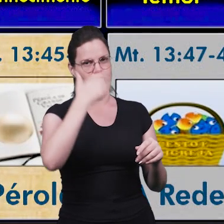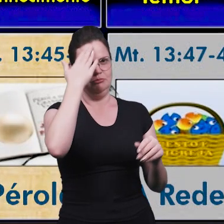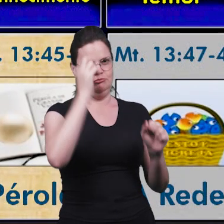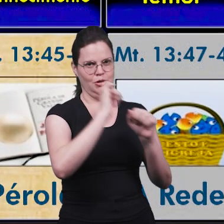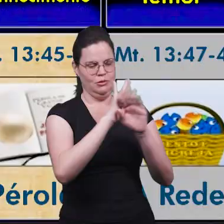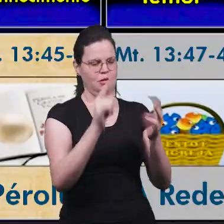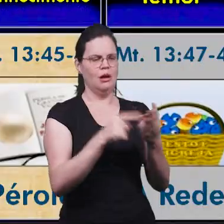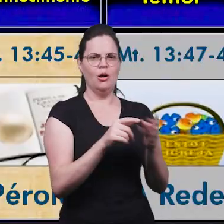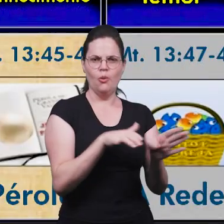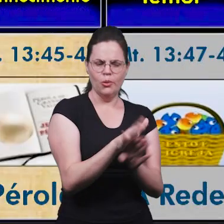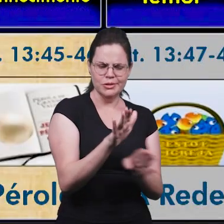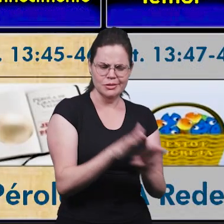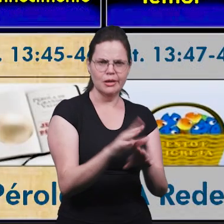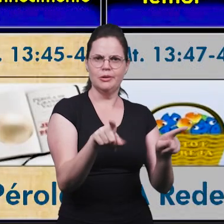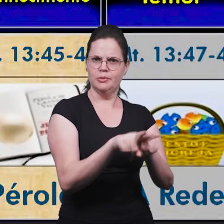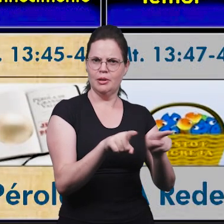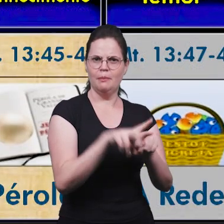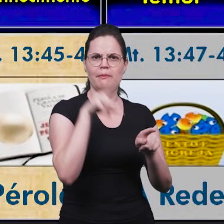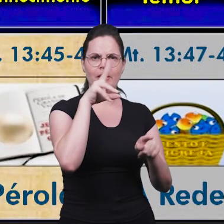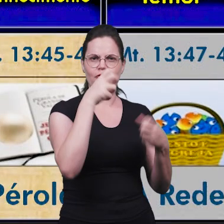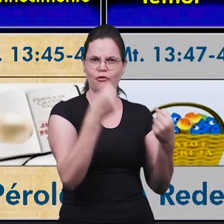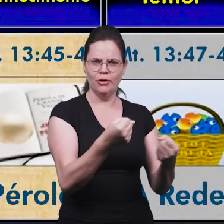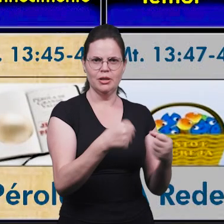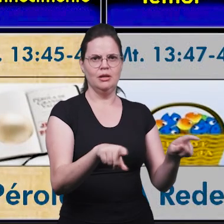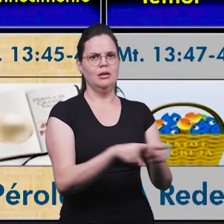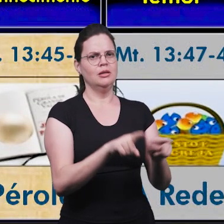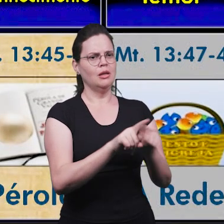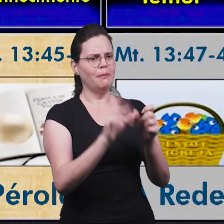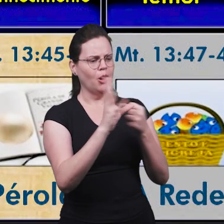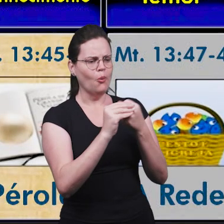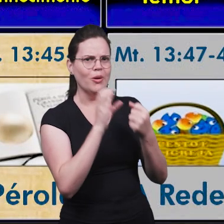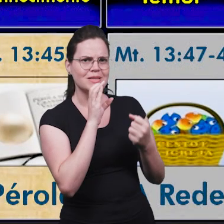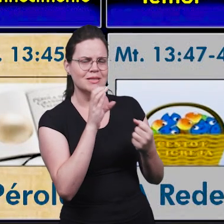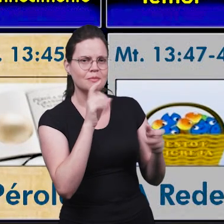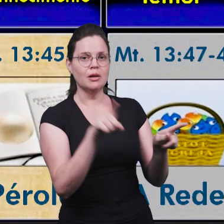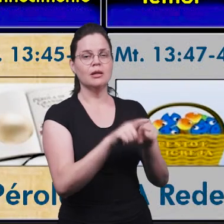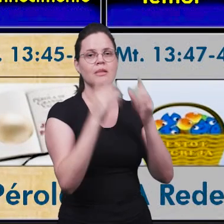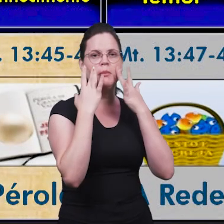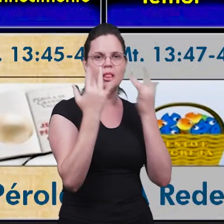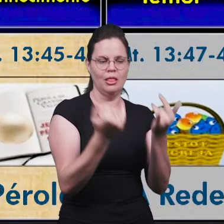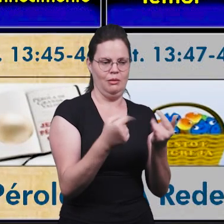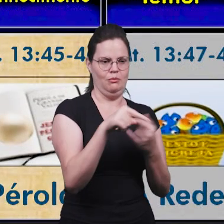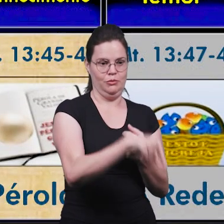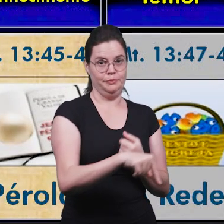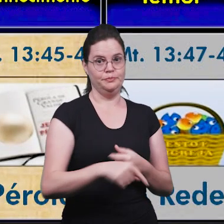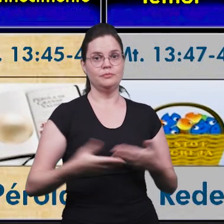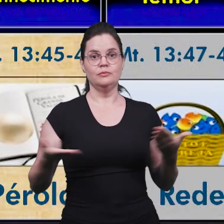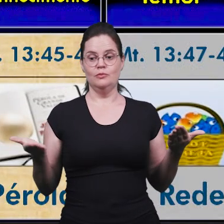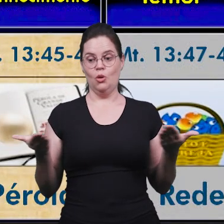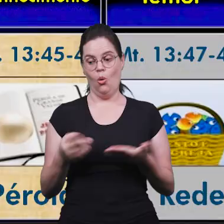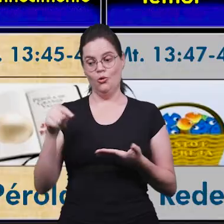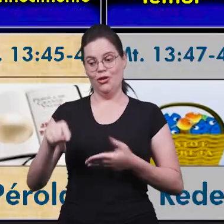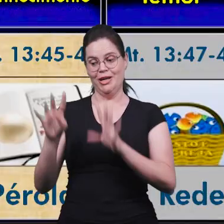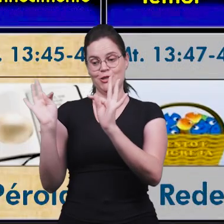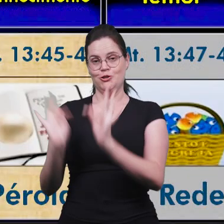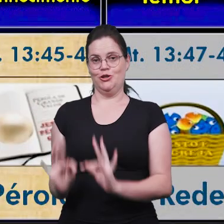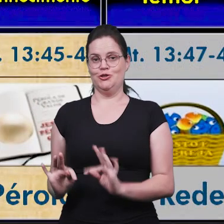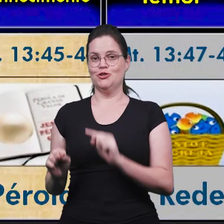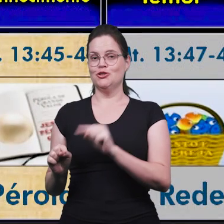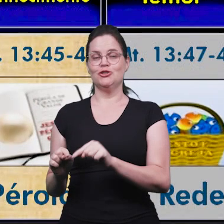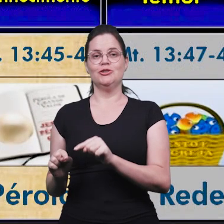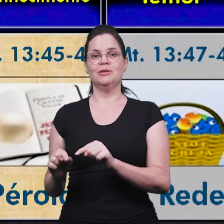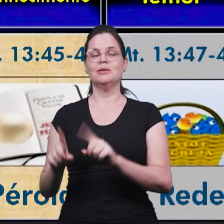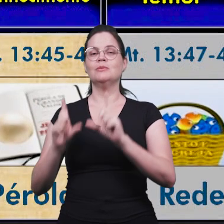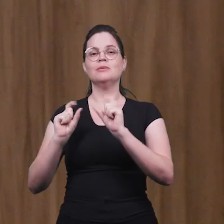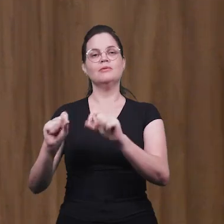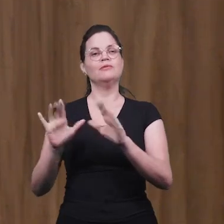de discernimento, inteligência ou discernimento, conselho, também fortaleza e também conhecimento e também temor.